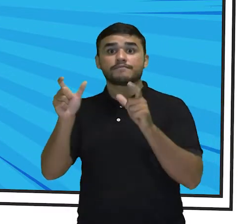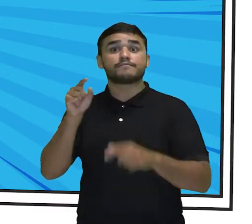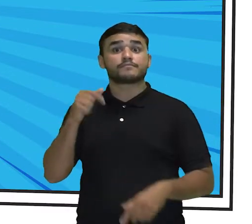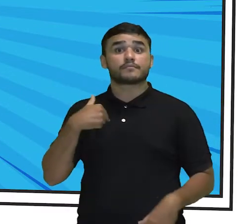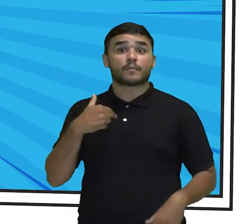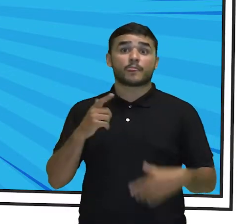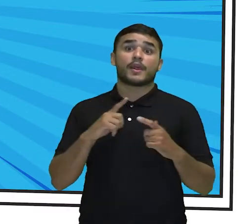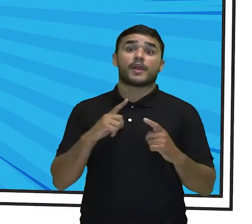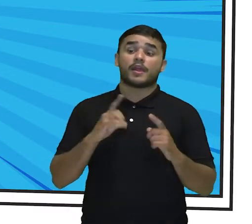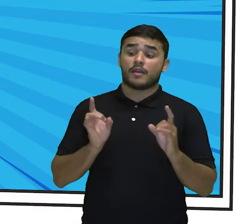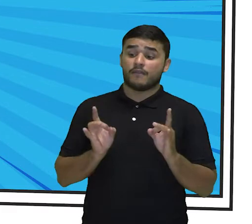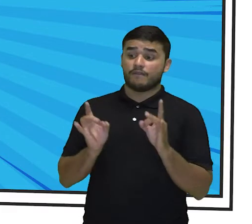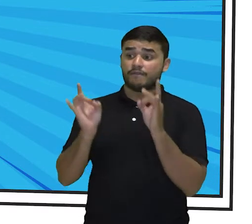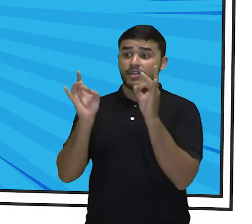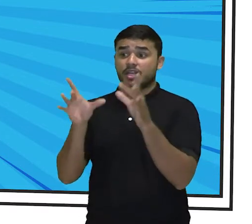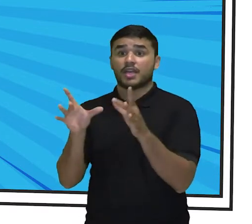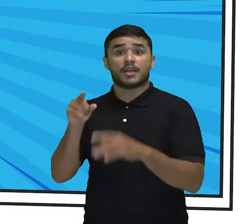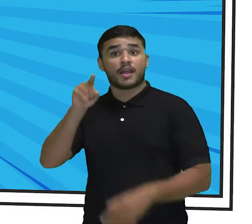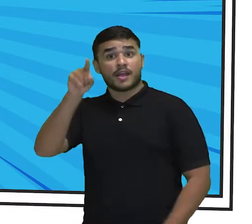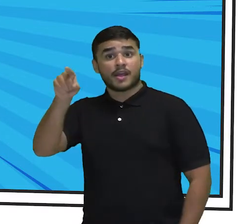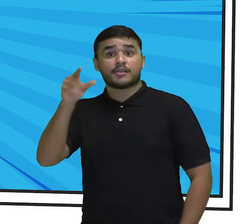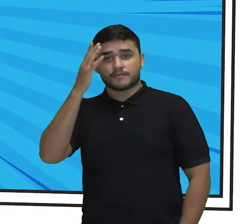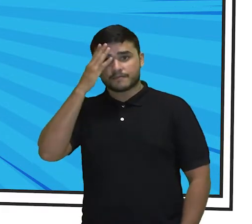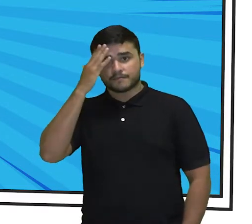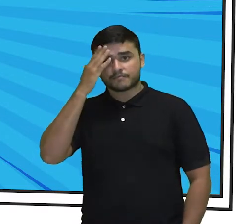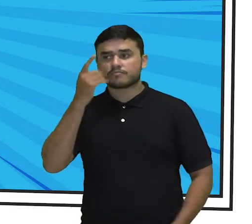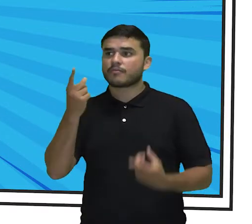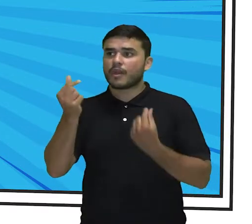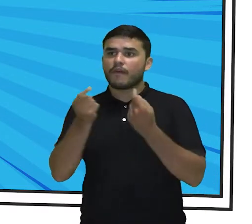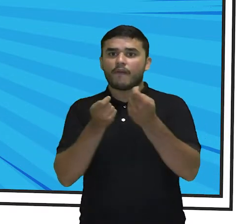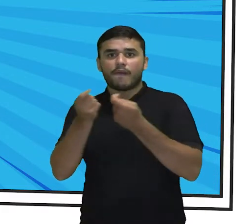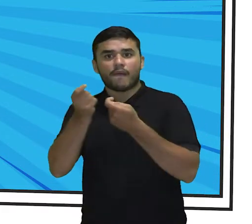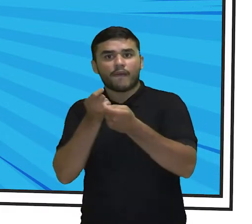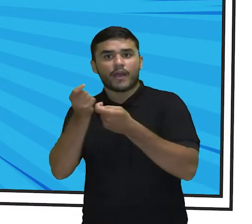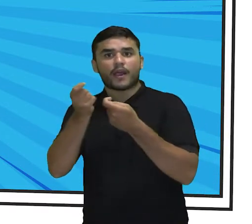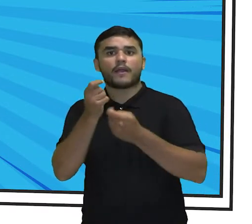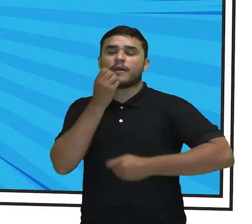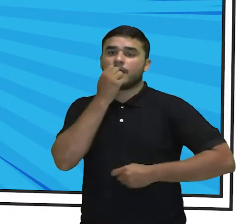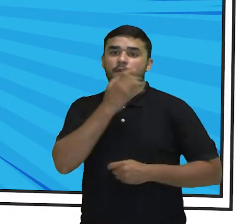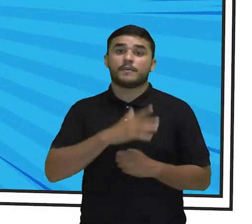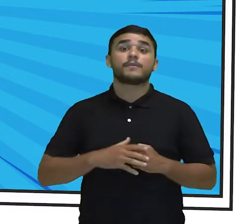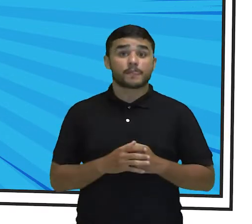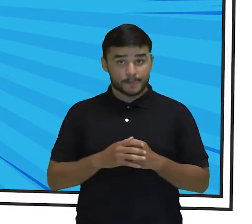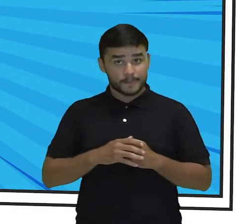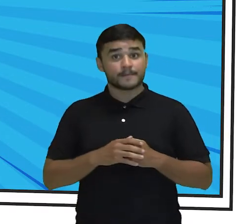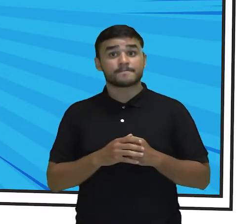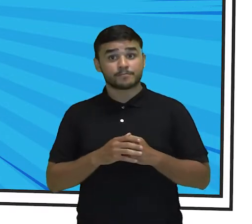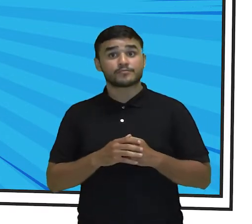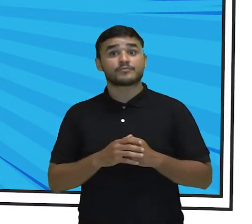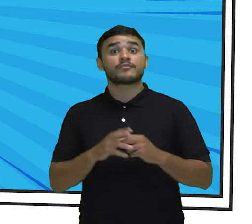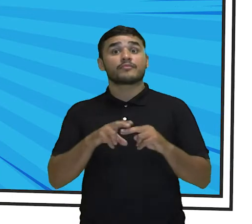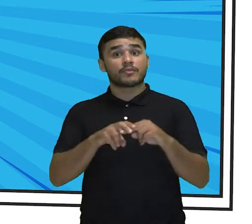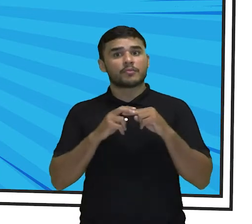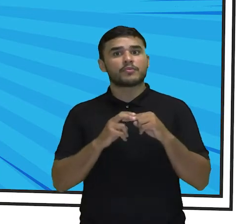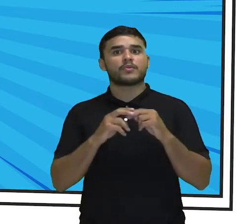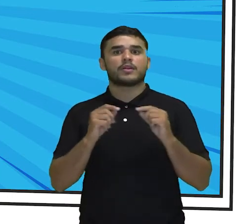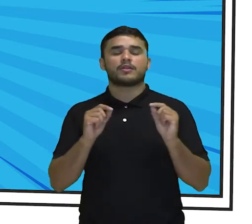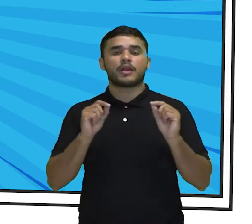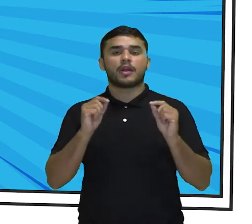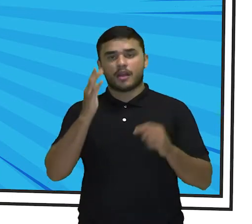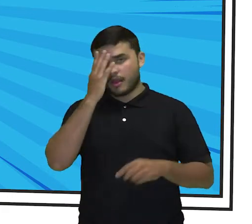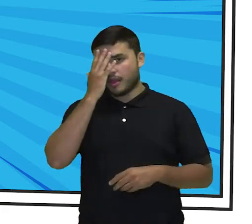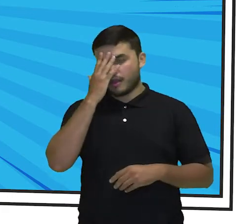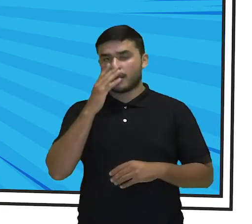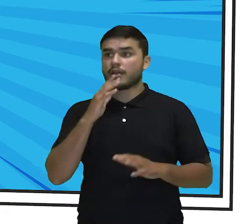mercadoria, eu tenho algo para vender. E se eu tenho algo para vender, eu dinamizo o comércio. Então, é para isso que os caras queriam